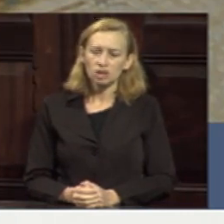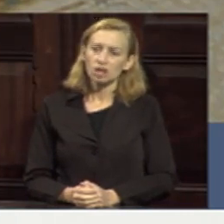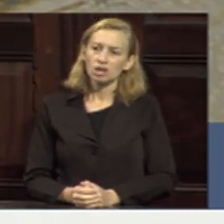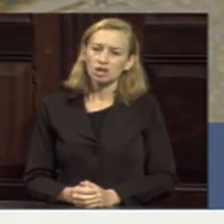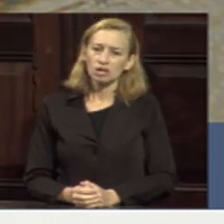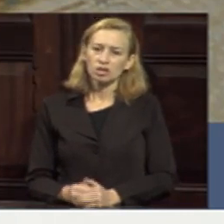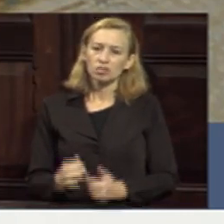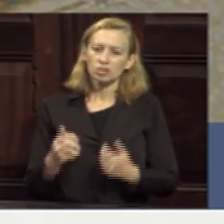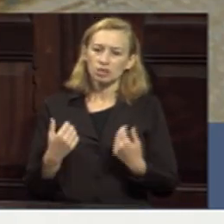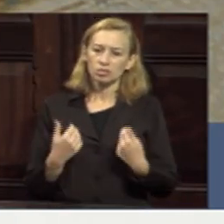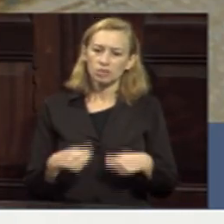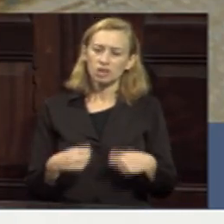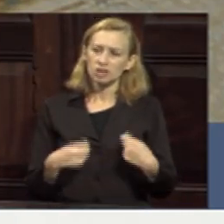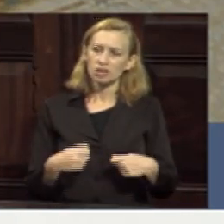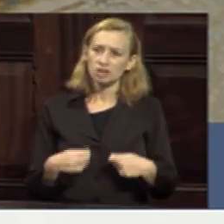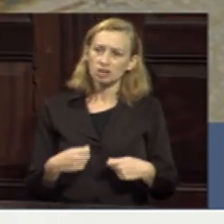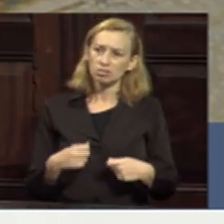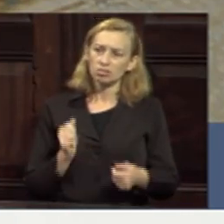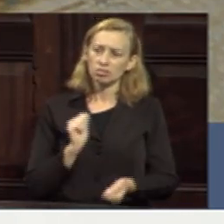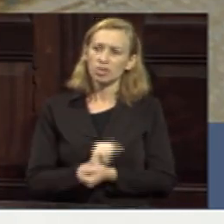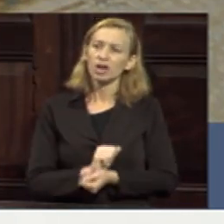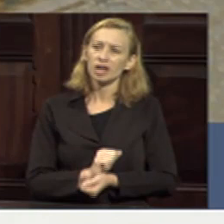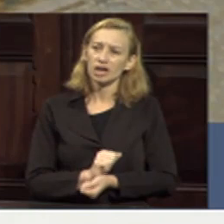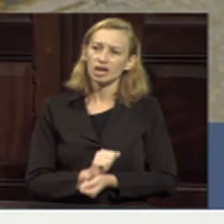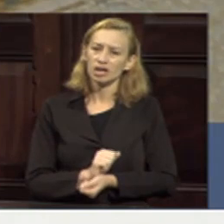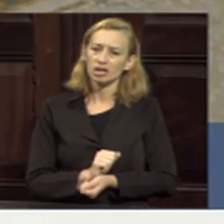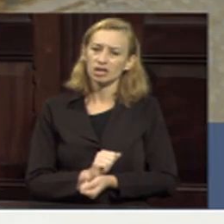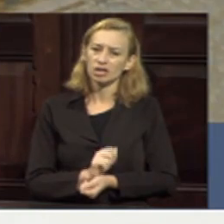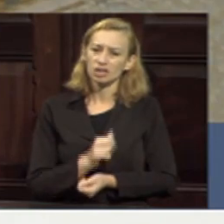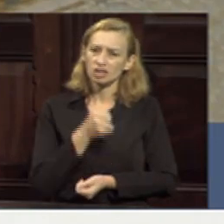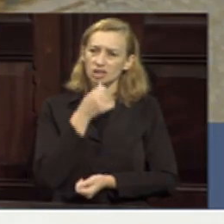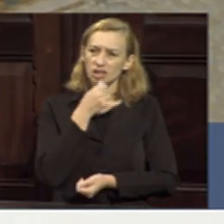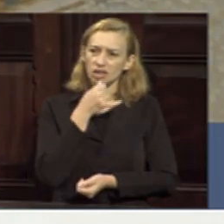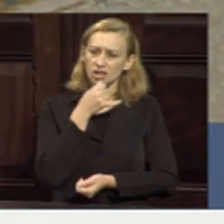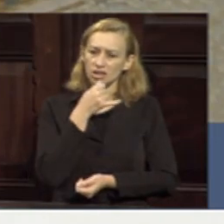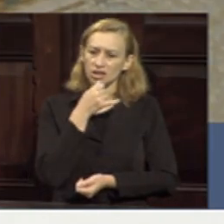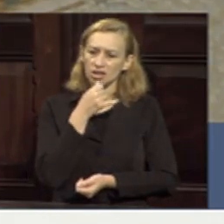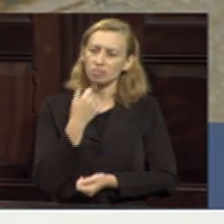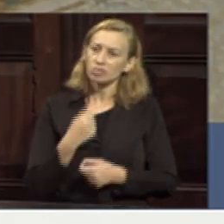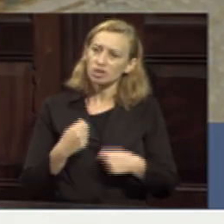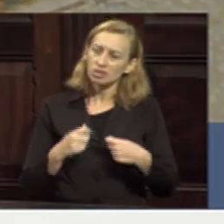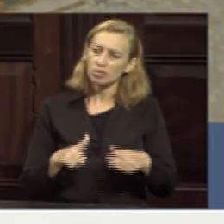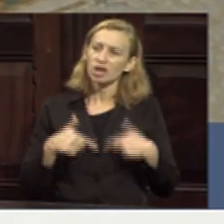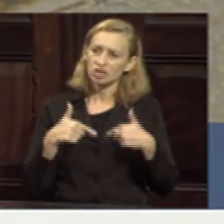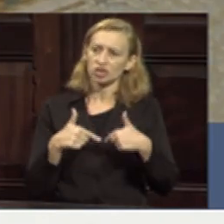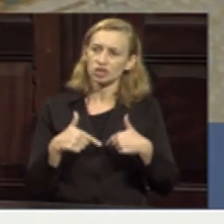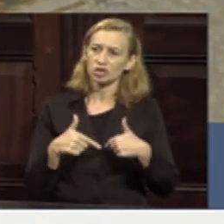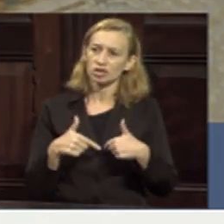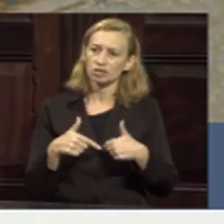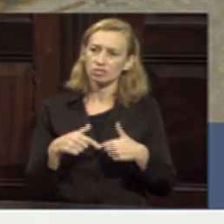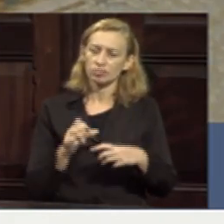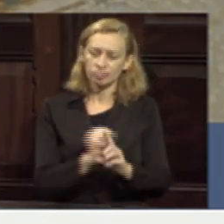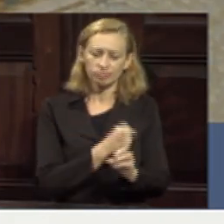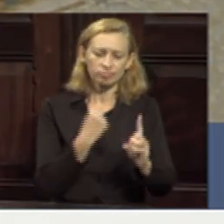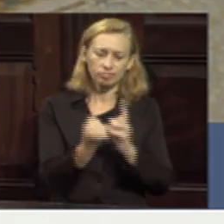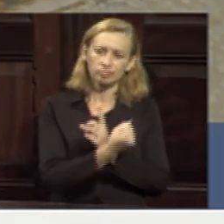barbárie, terá sido o fim. Terá sido a falência da sociedade